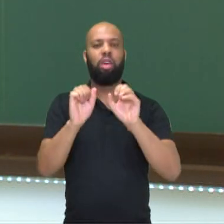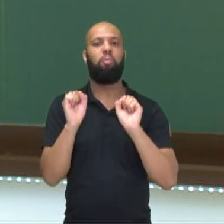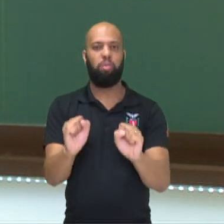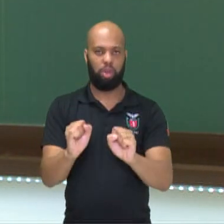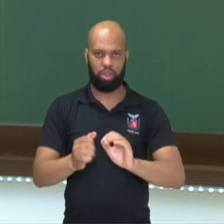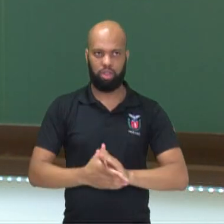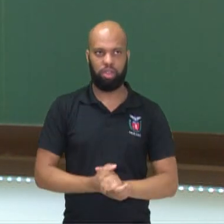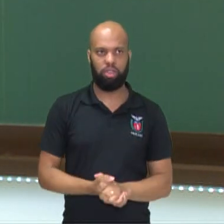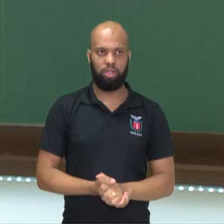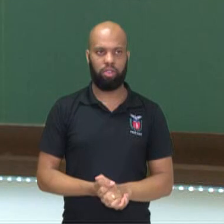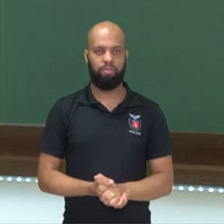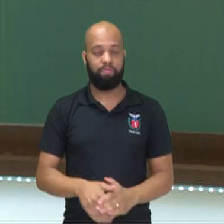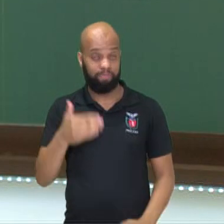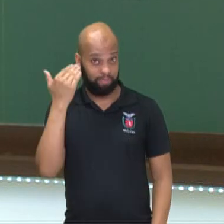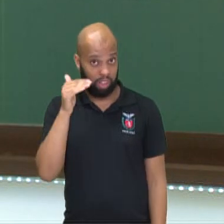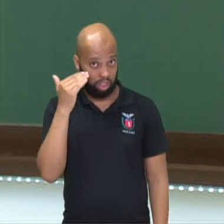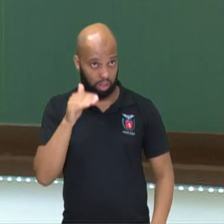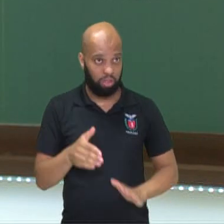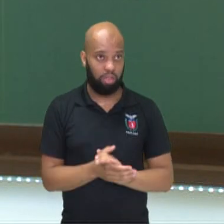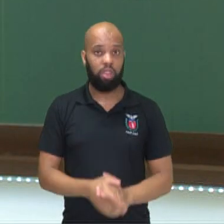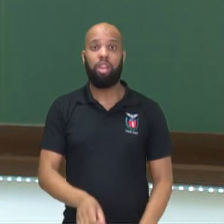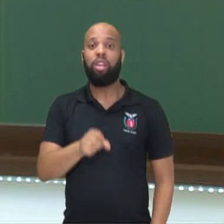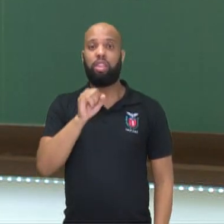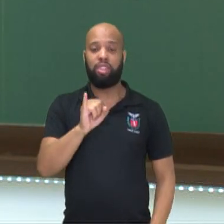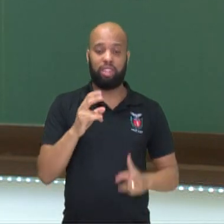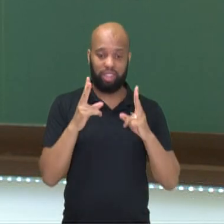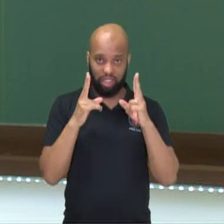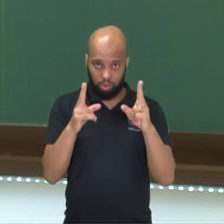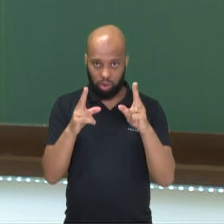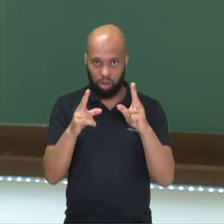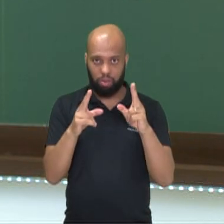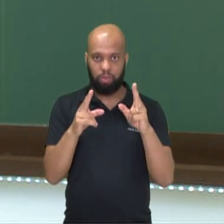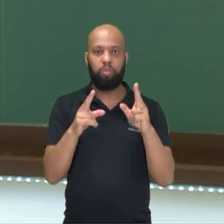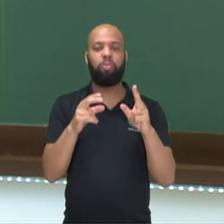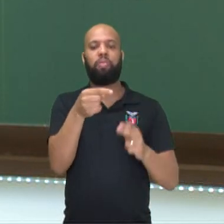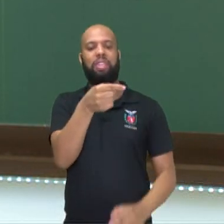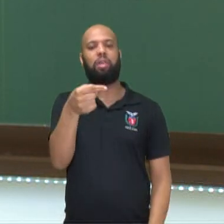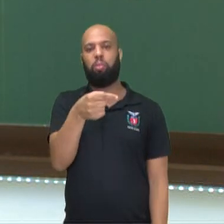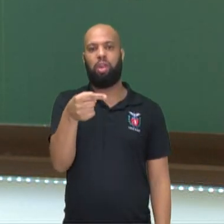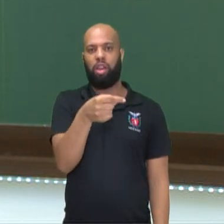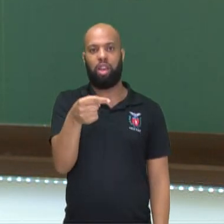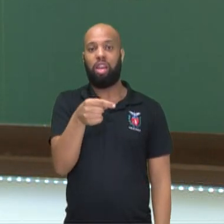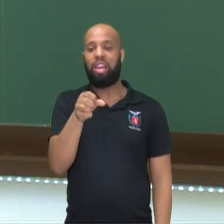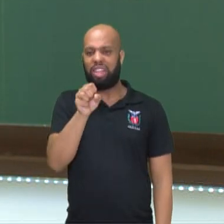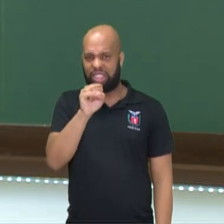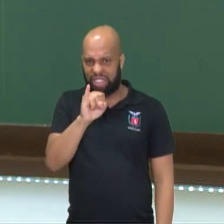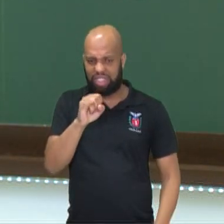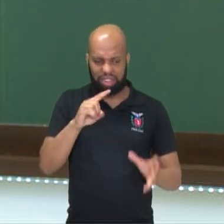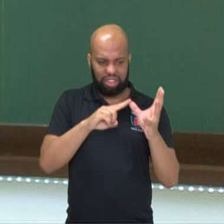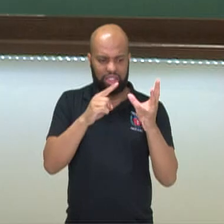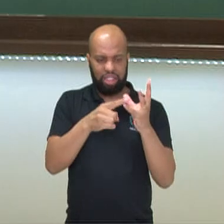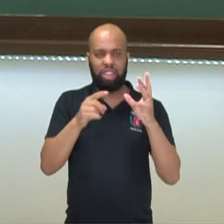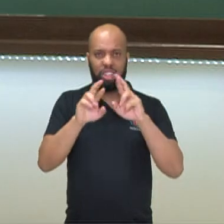junto. Beleza? Lembrando, se fosse igual, separava. É diferente, junto.